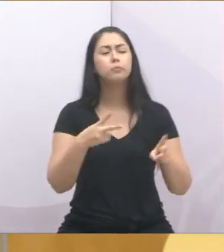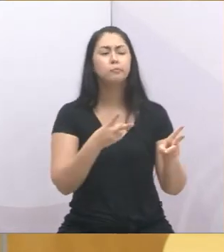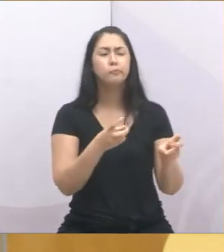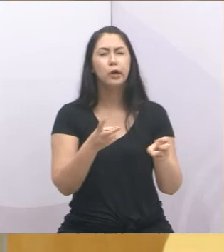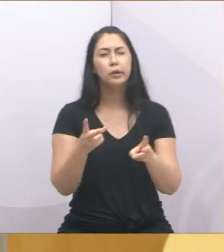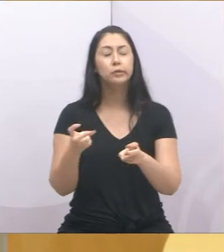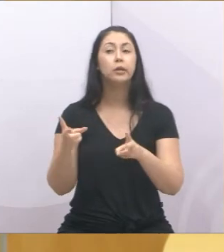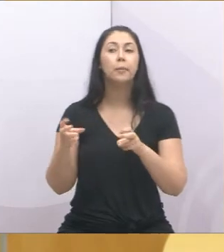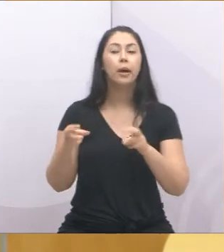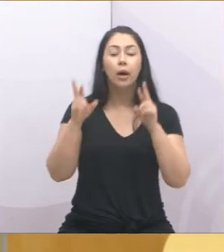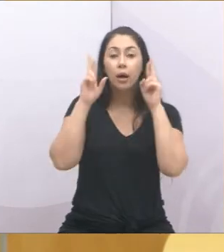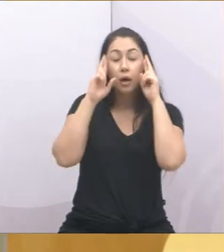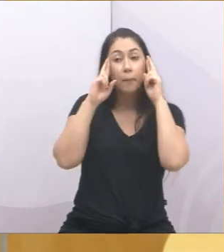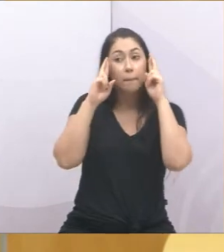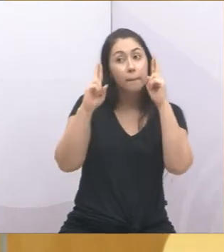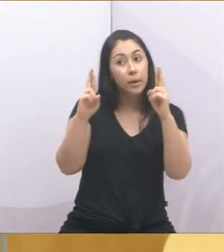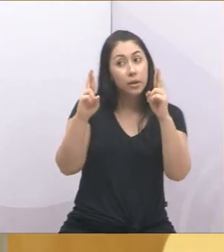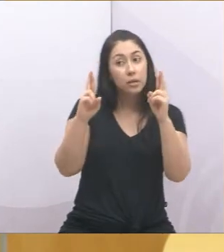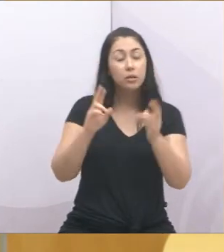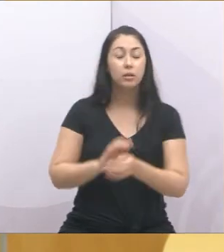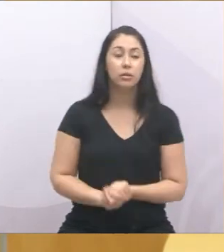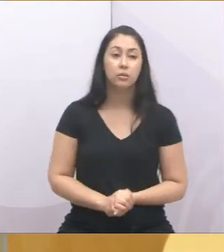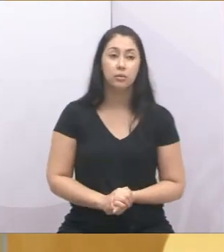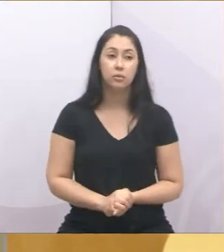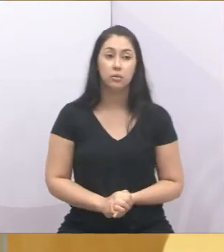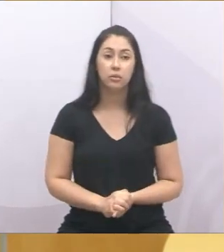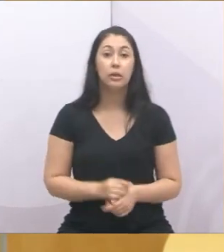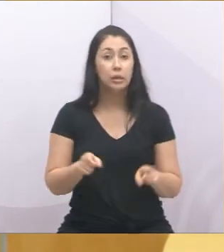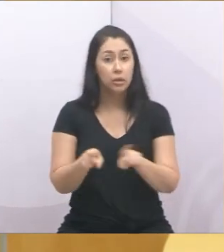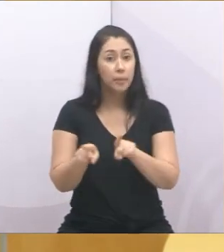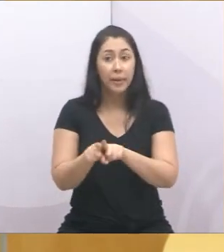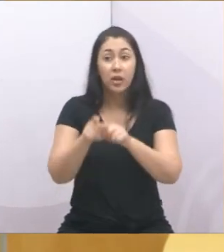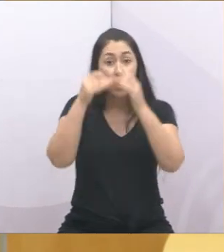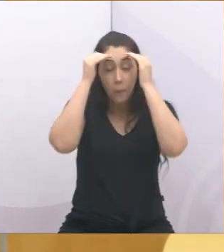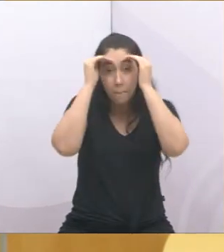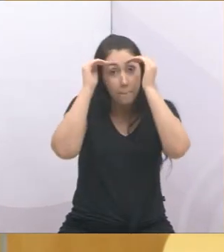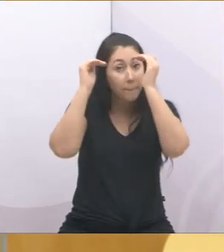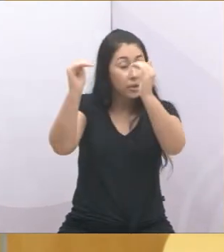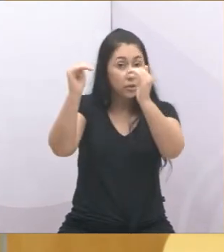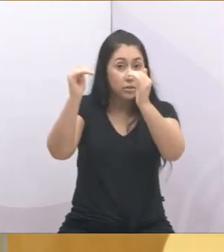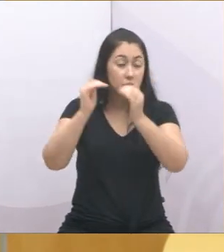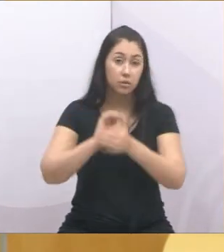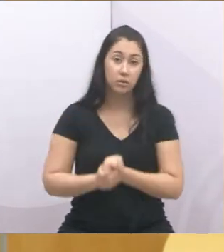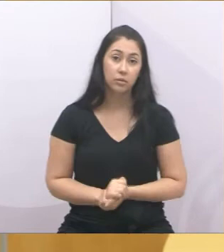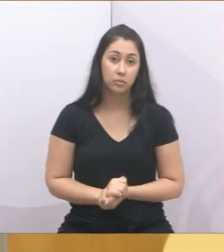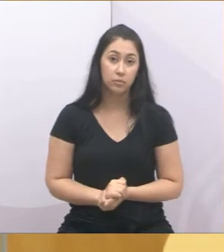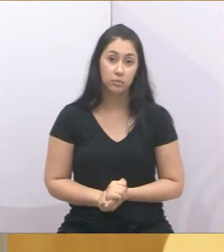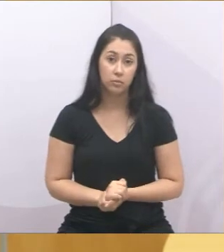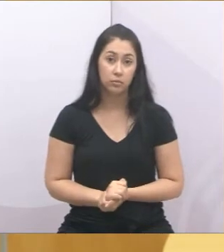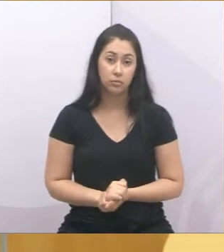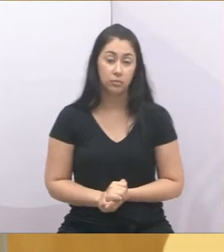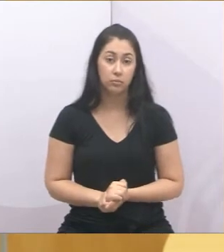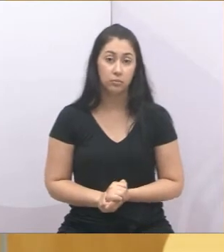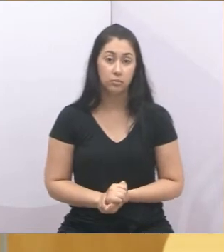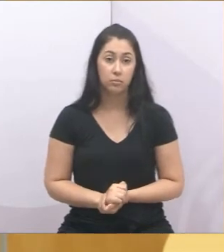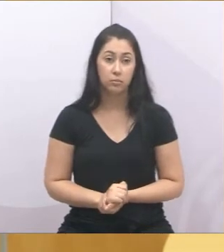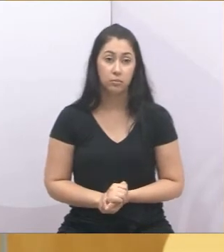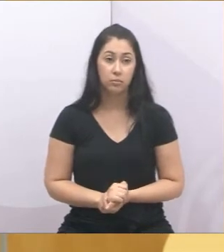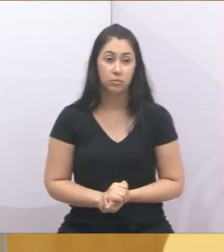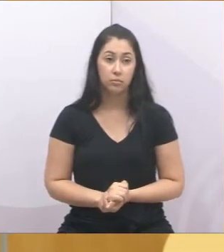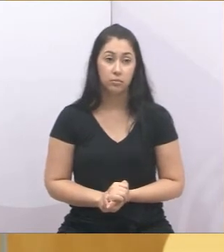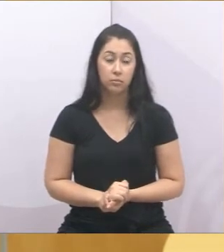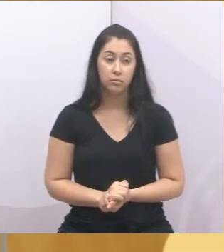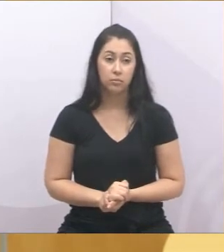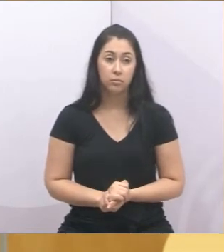reconhecer, respeitar e se submeterem às autoridades legítimas.